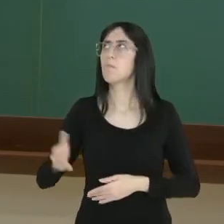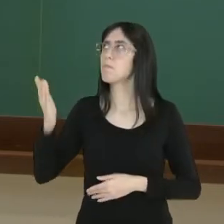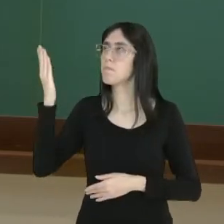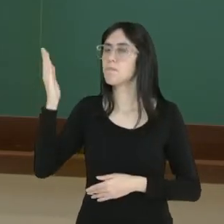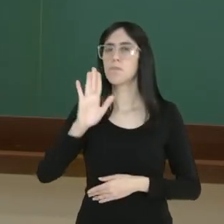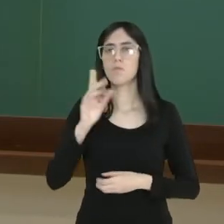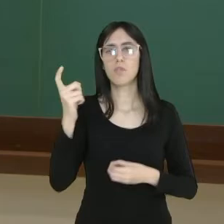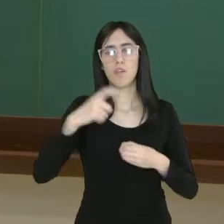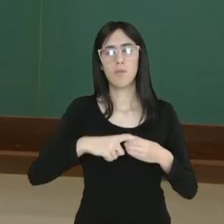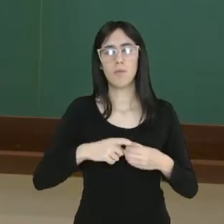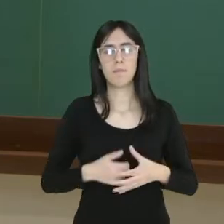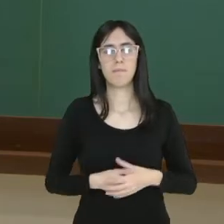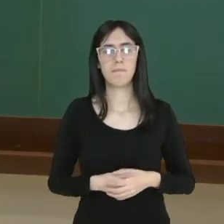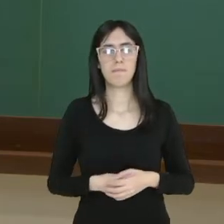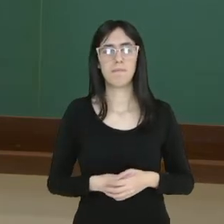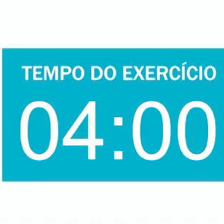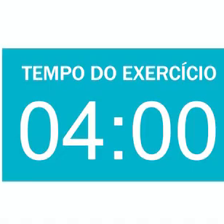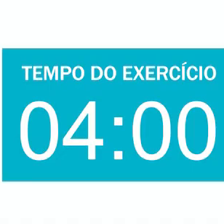já já a gente volta.